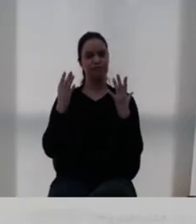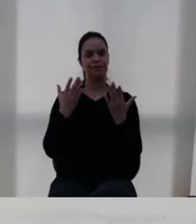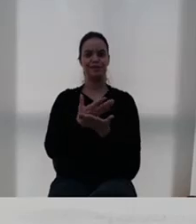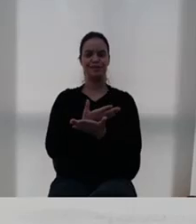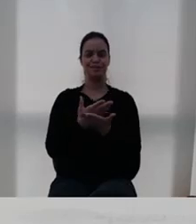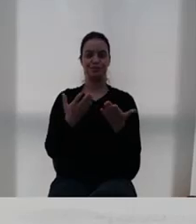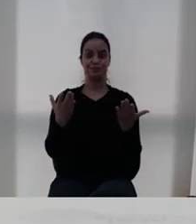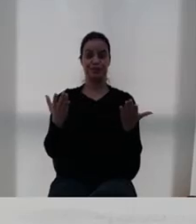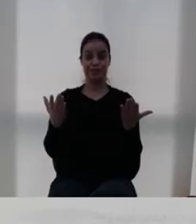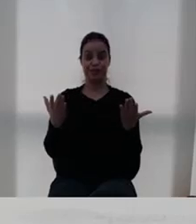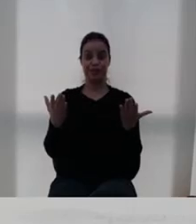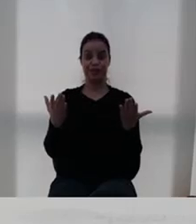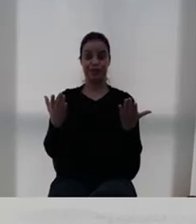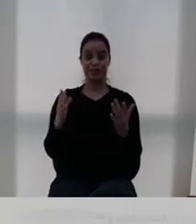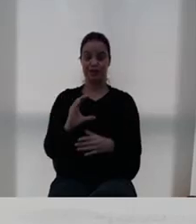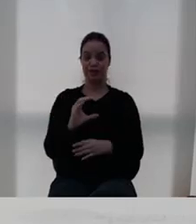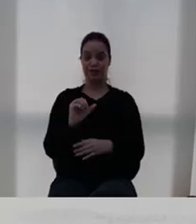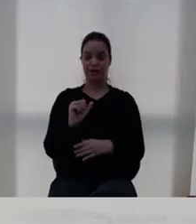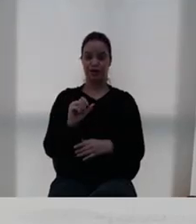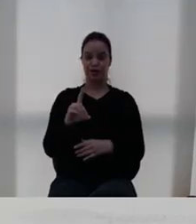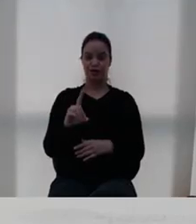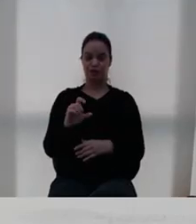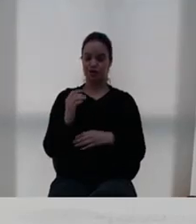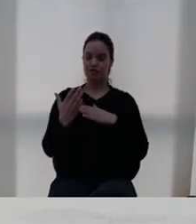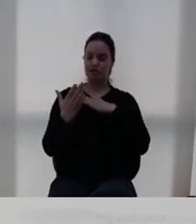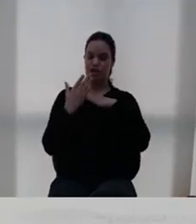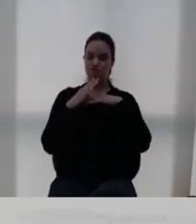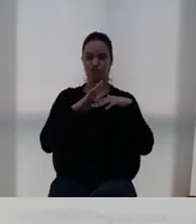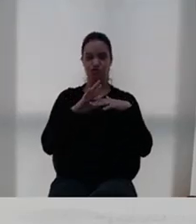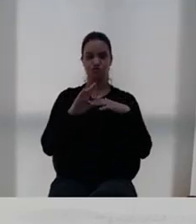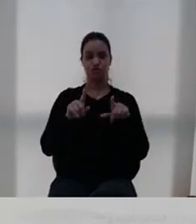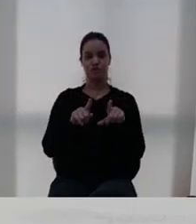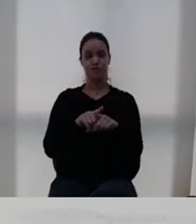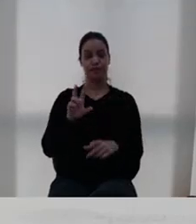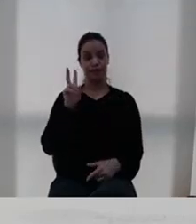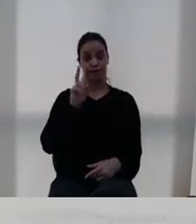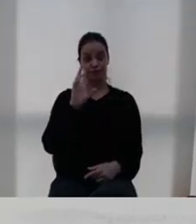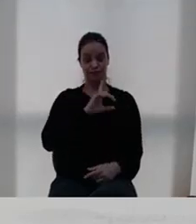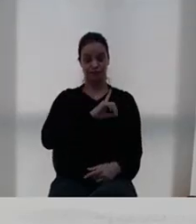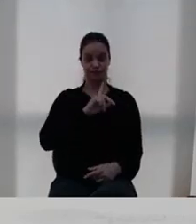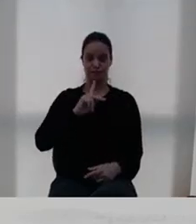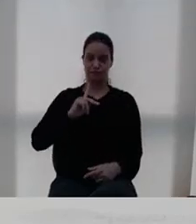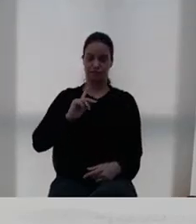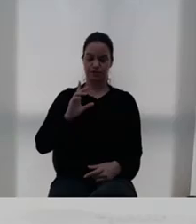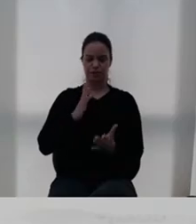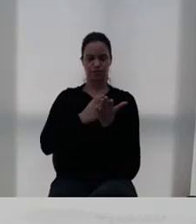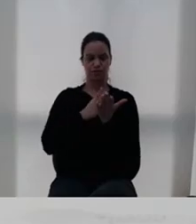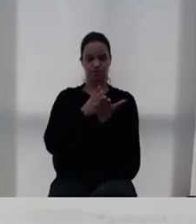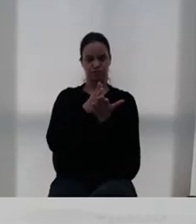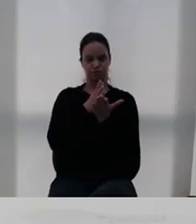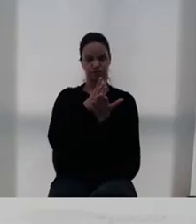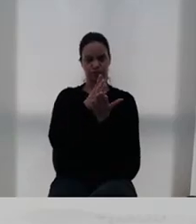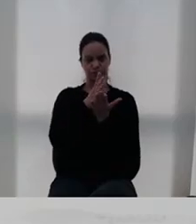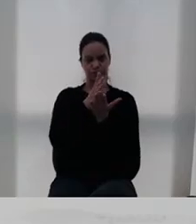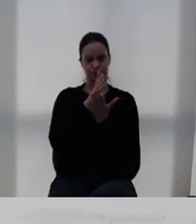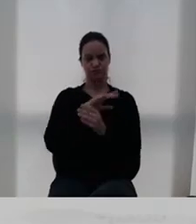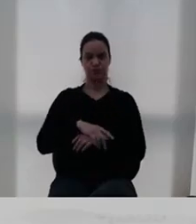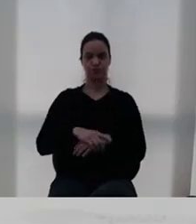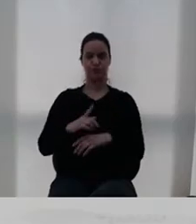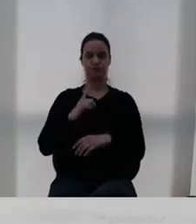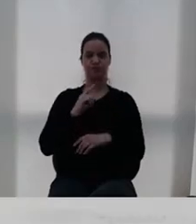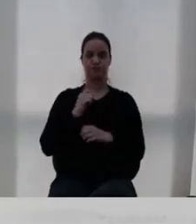Excelência, também ao CAD, que tem auxiliado, lembrando que a Defensoria Pública Geral também caminha nesse sentido para que essas iniciativas, que são